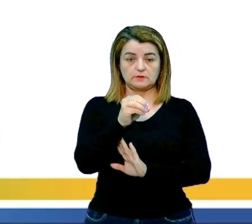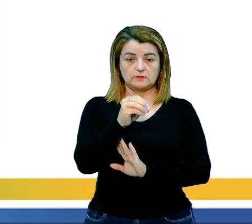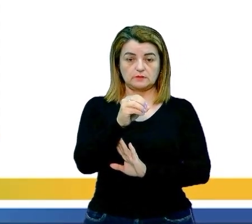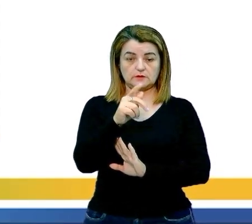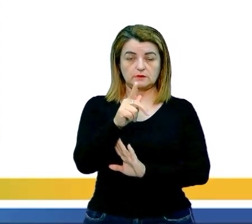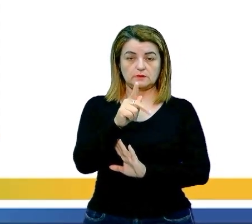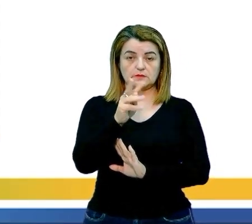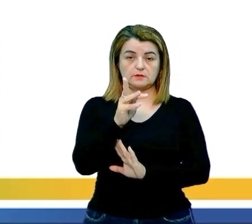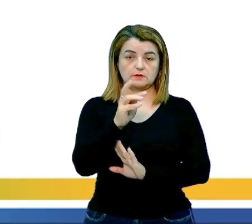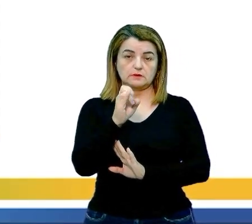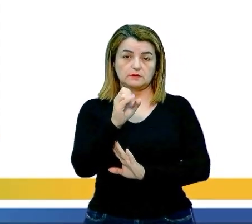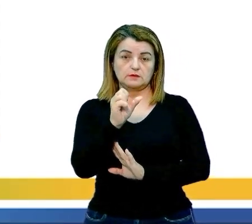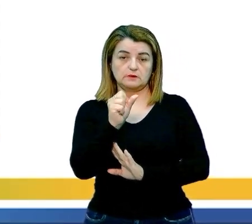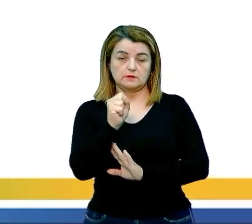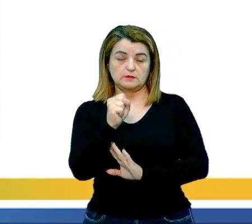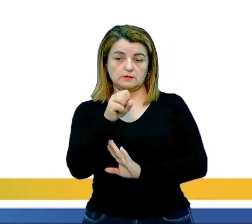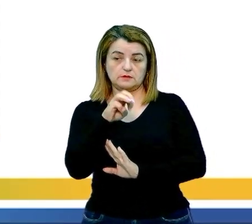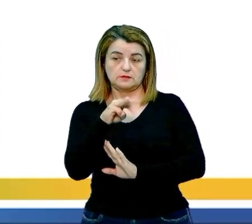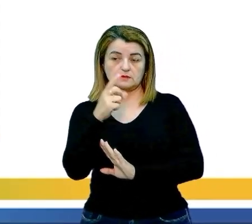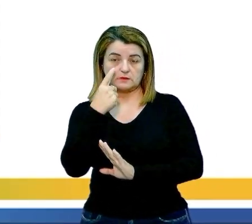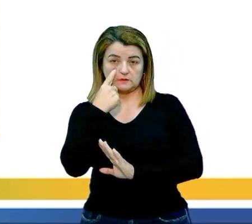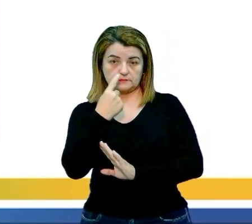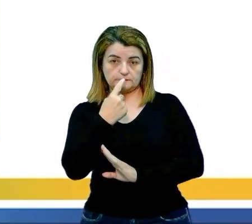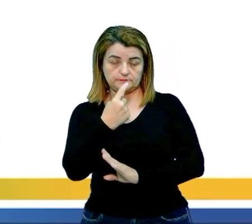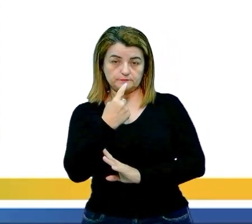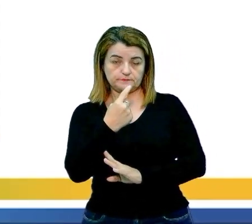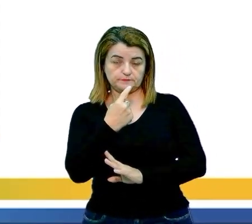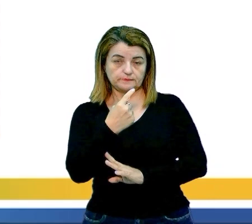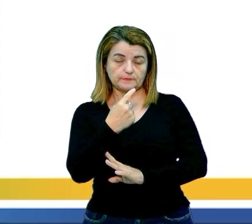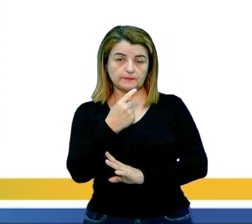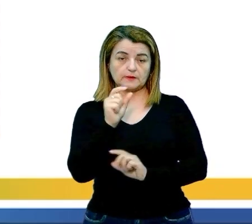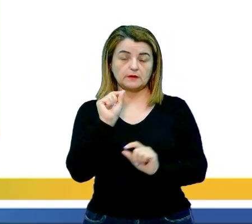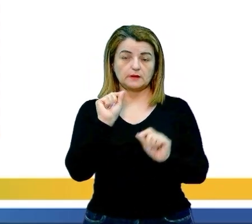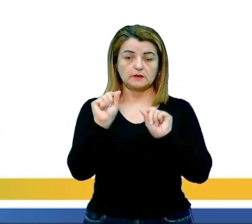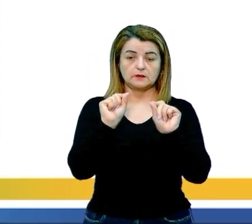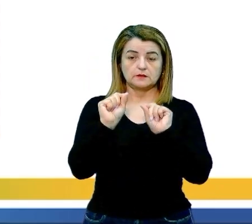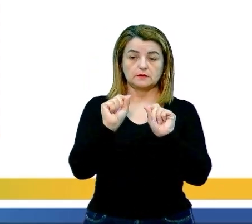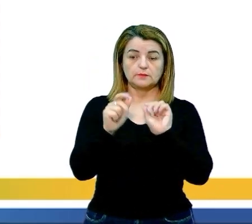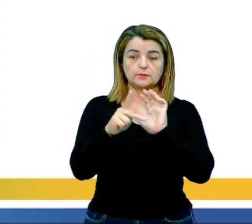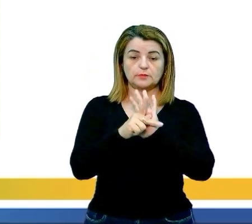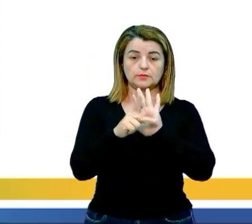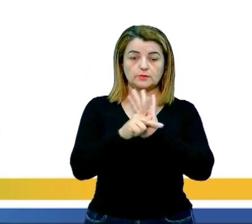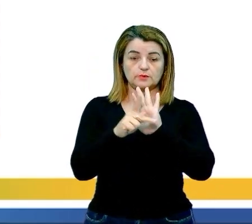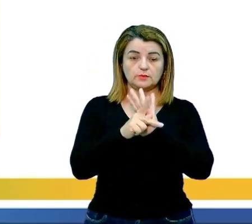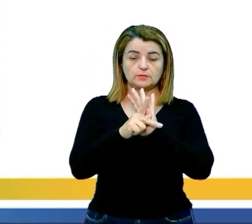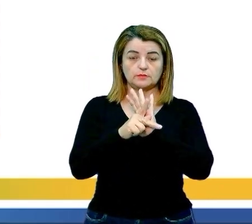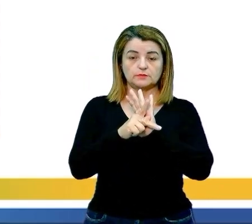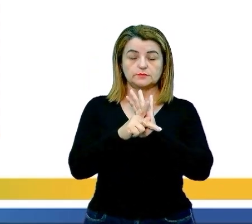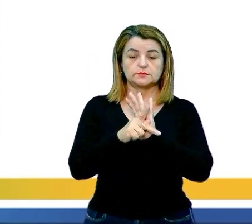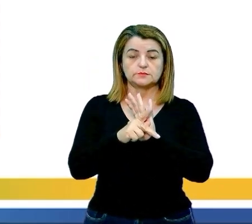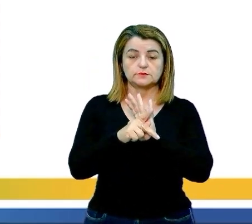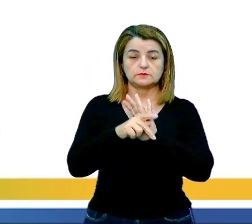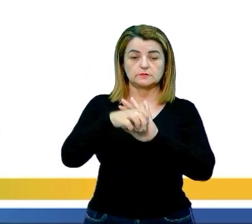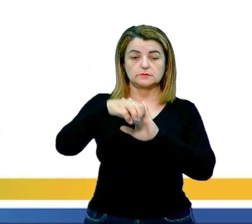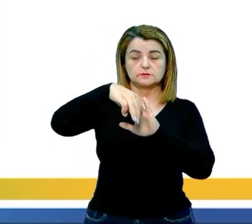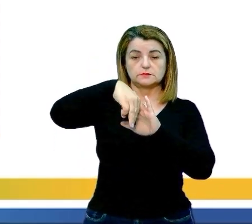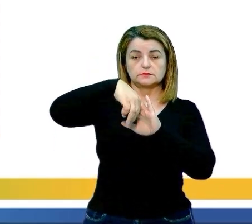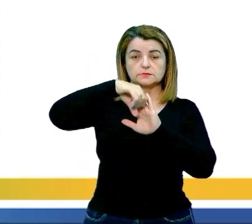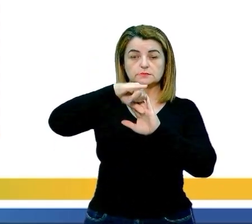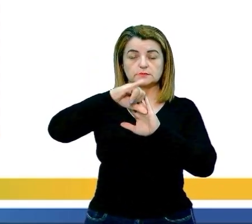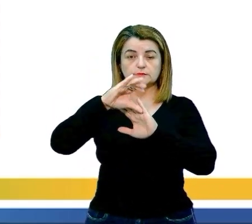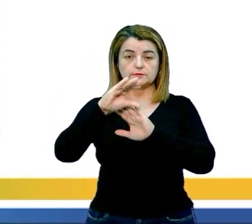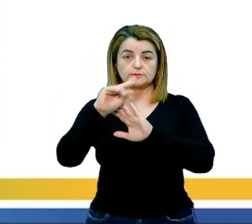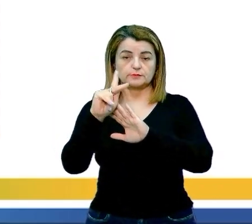escura, baseia-se conforme a teoria da panóptica de Jeremy Bentham, em primeiro lugar, e depois de Michel